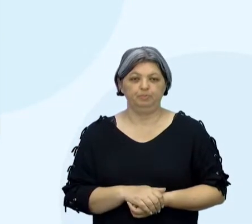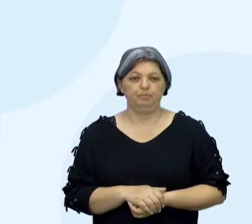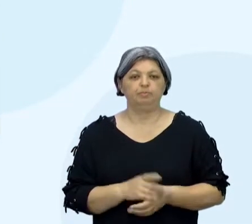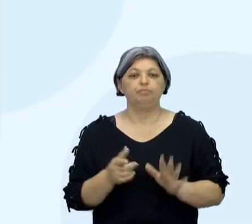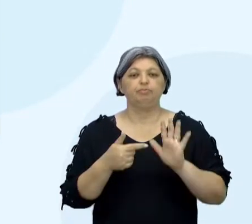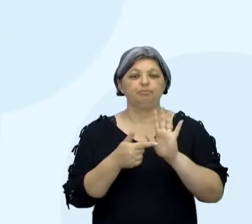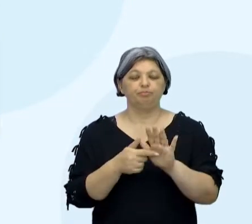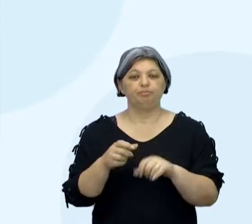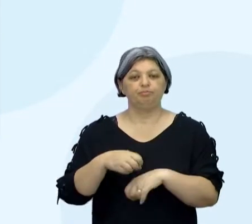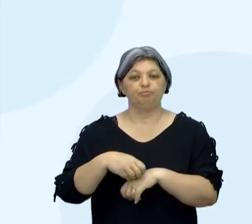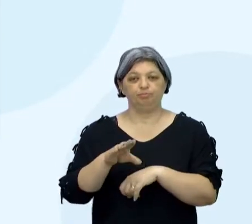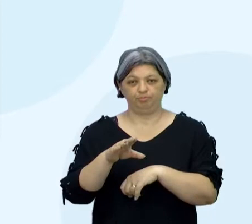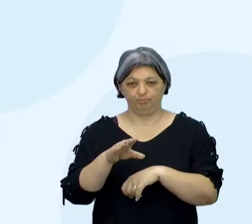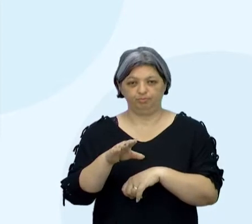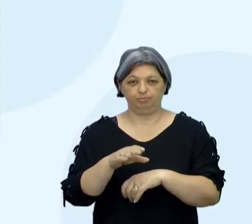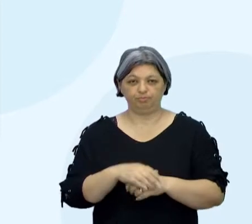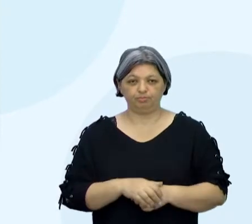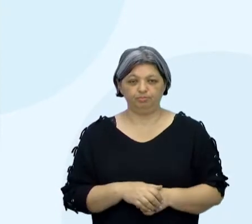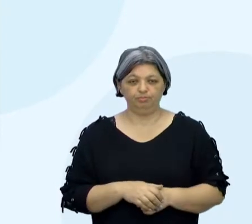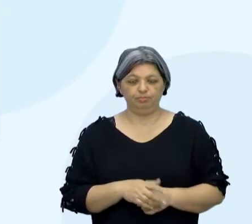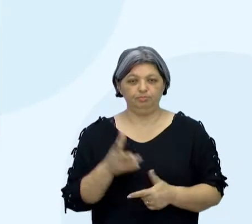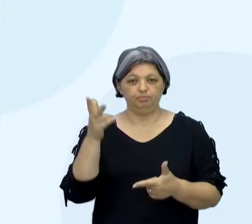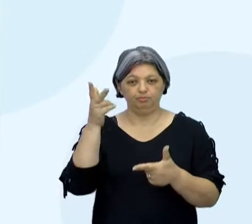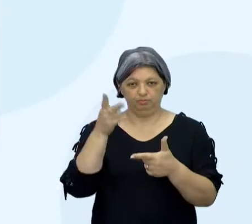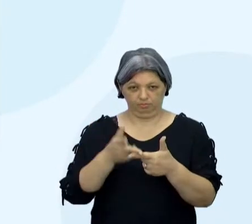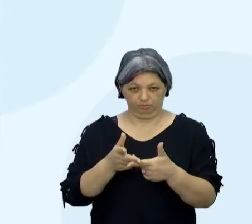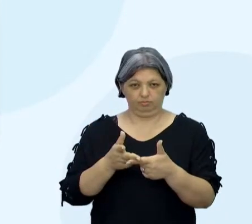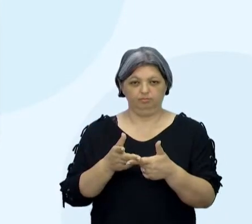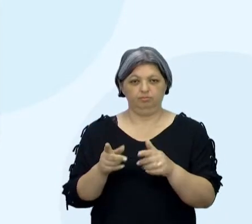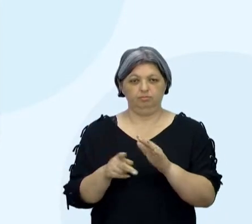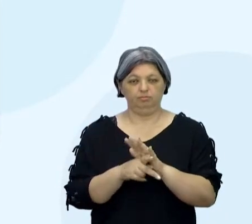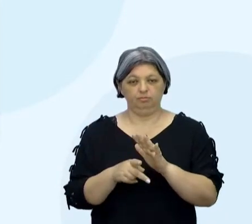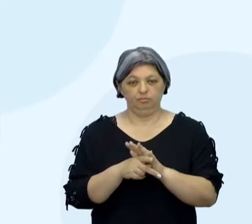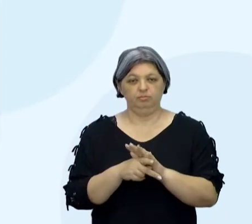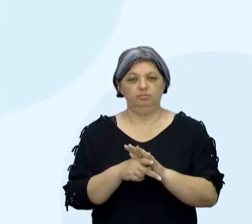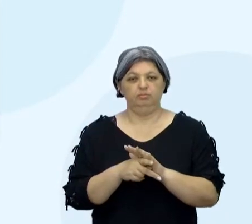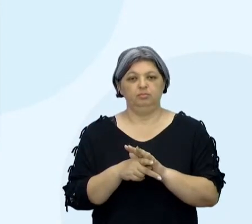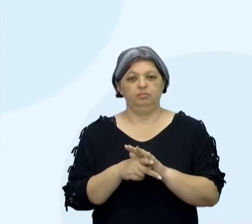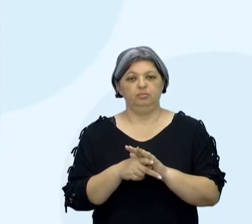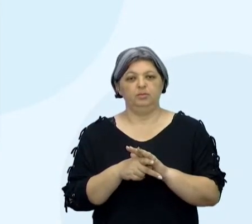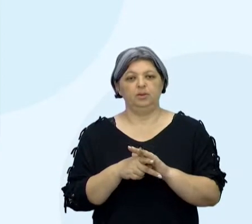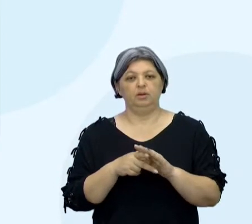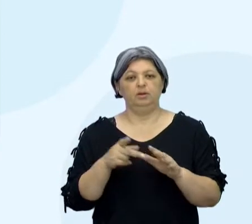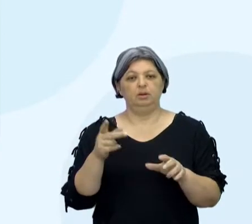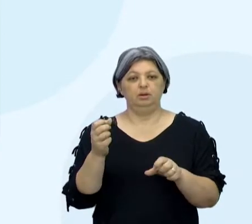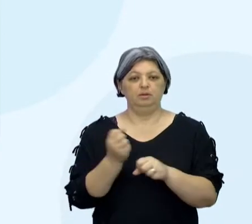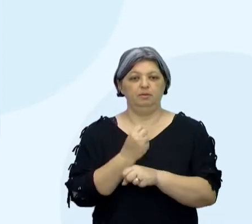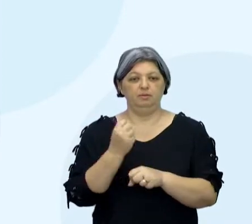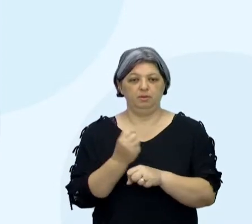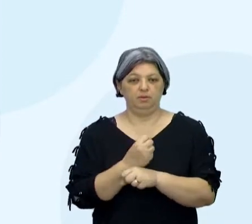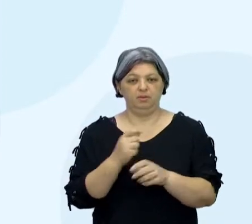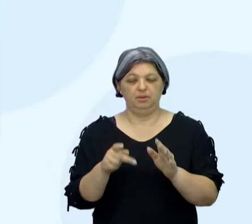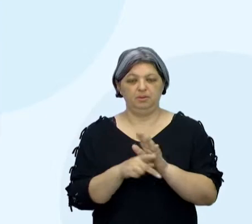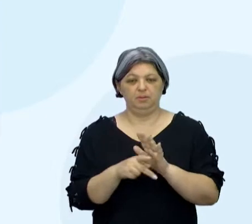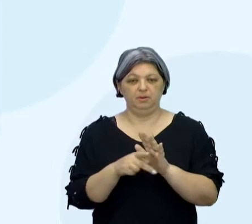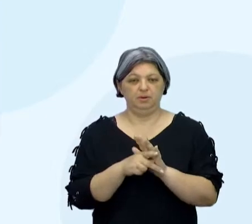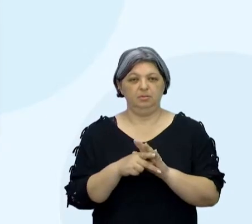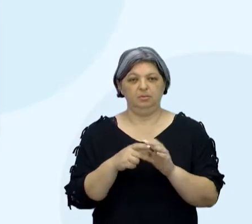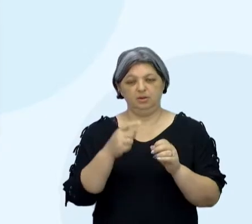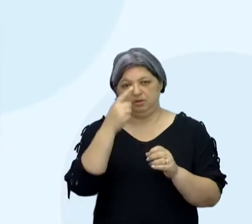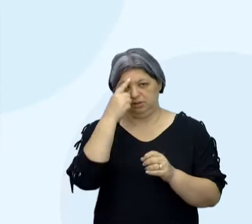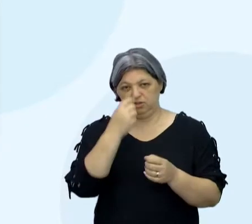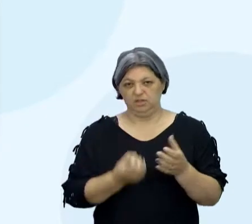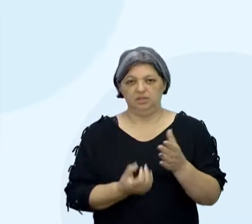gente, sugerem um vídeo da Fantástica Fábrica de Criativa, não é de chocolate.